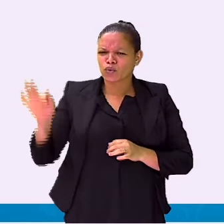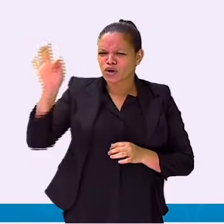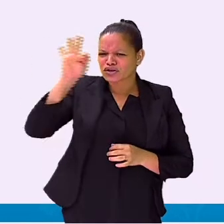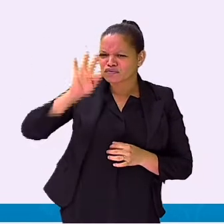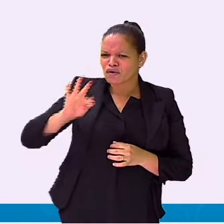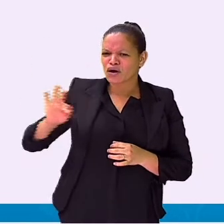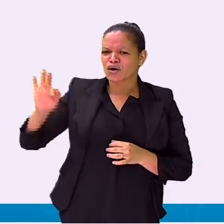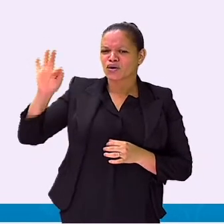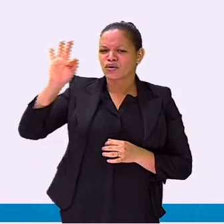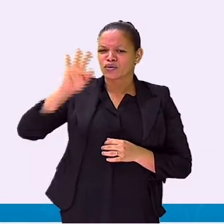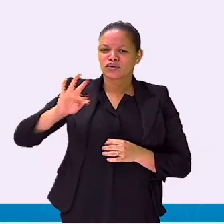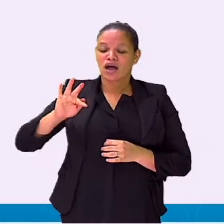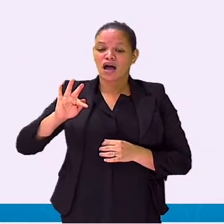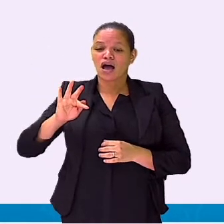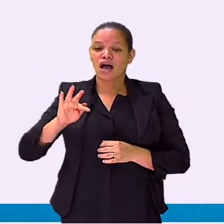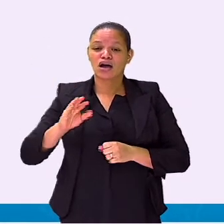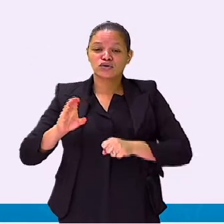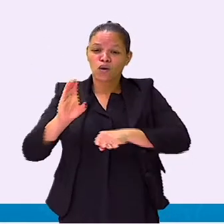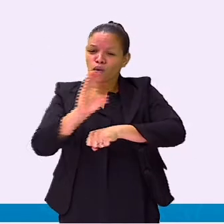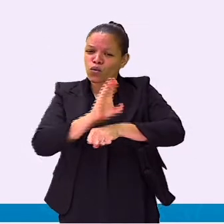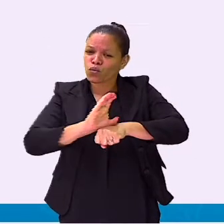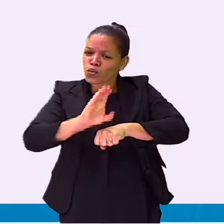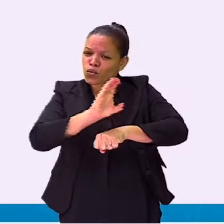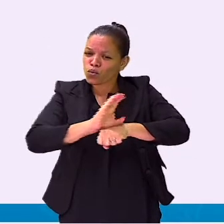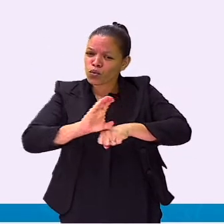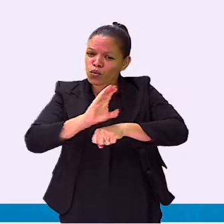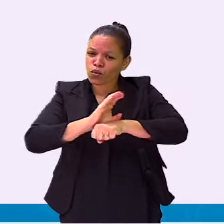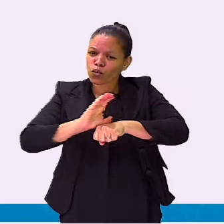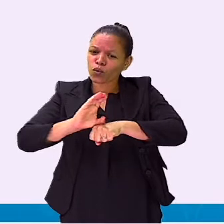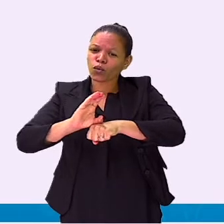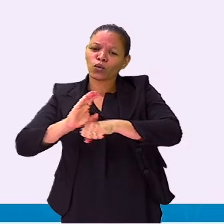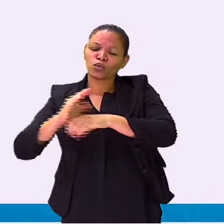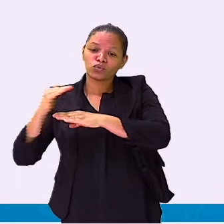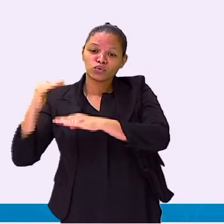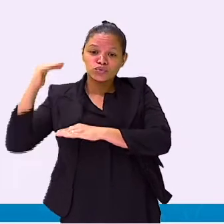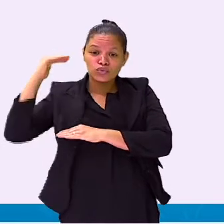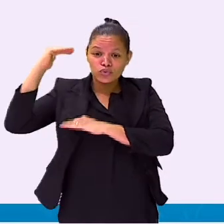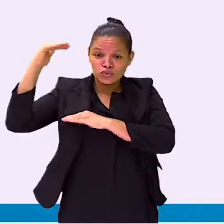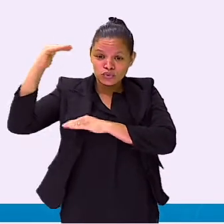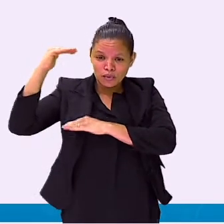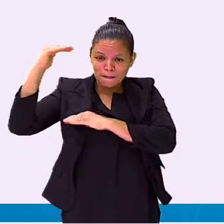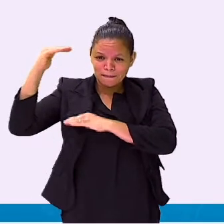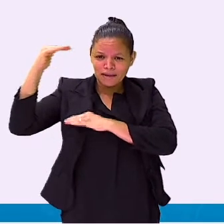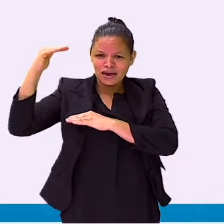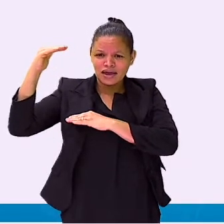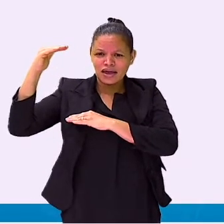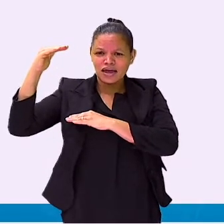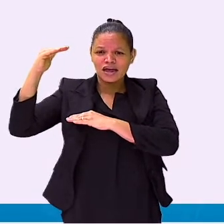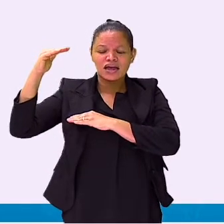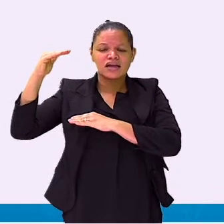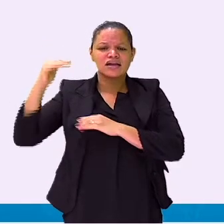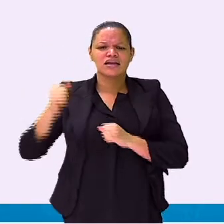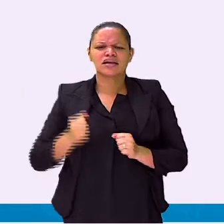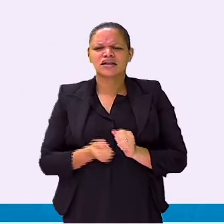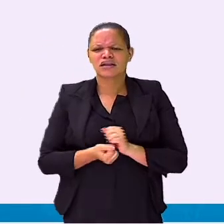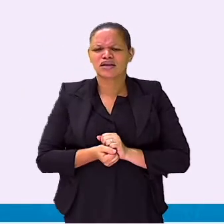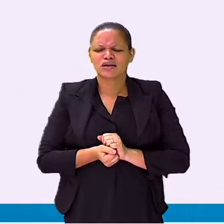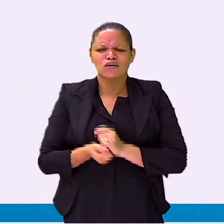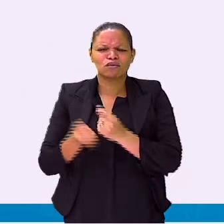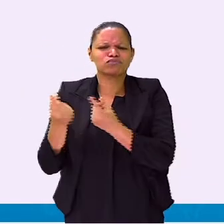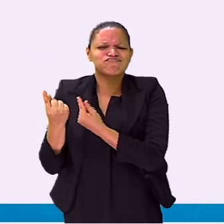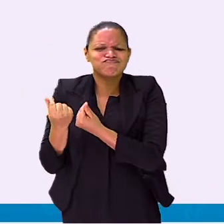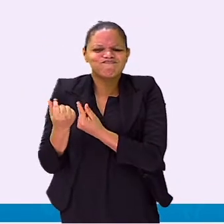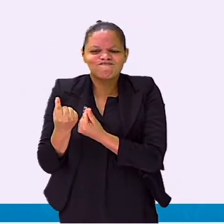Em Minas, as pessoas com ensino superior completo receberam 4.288 em média